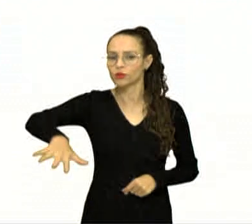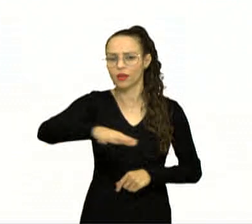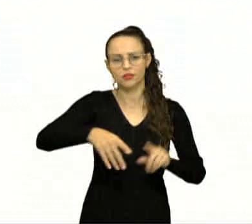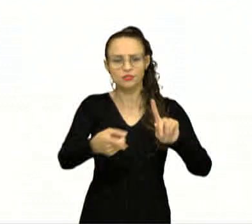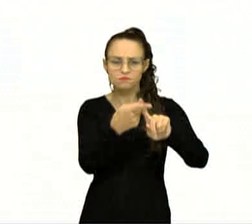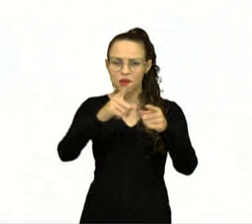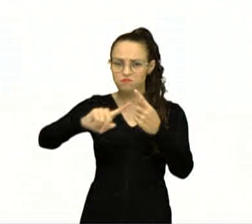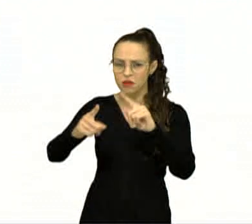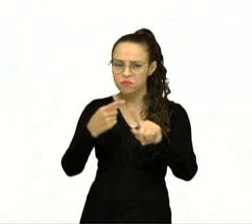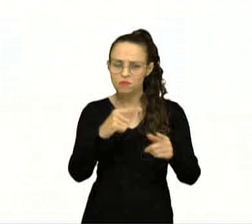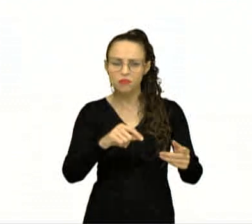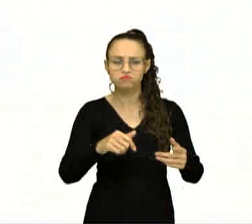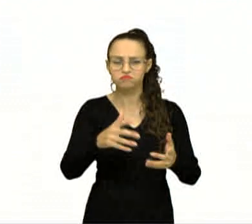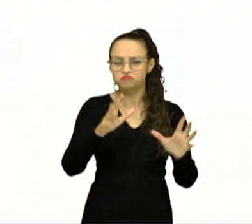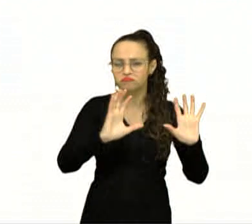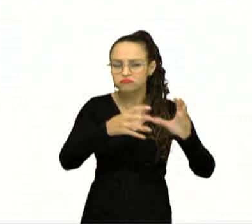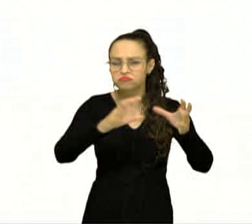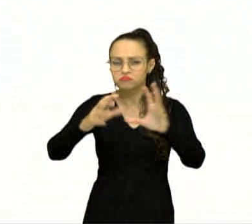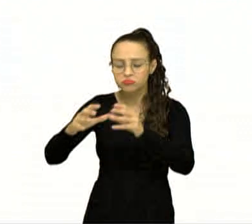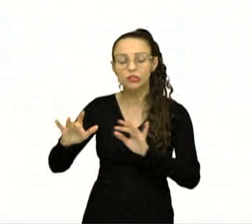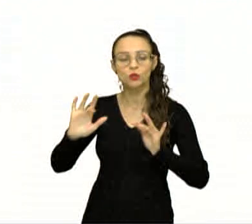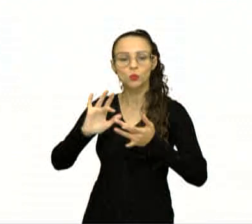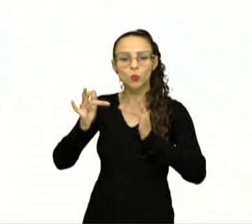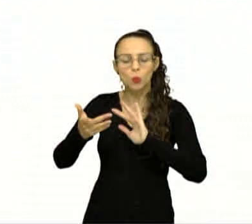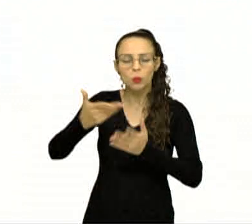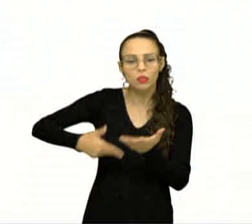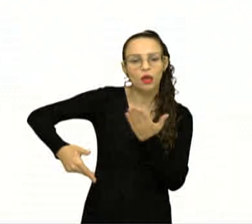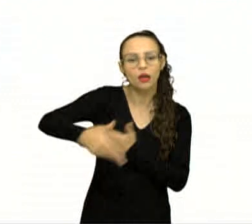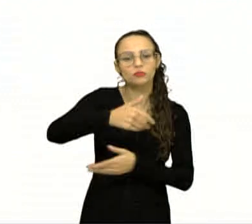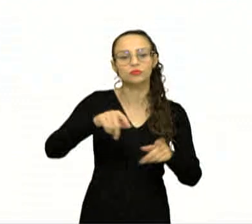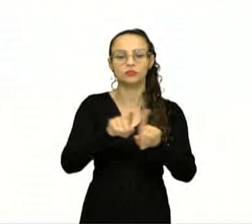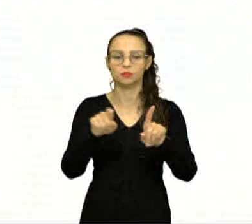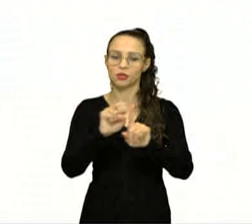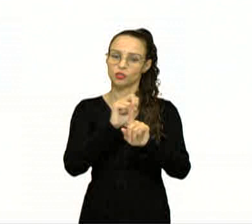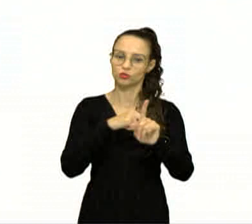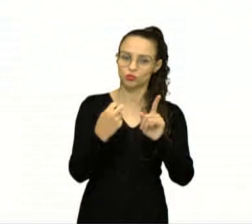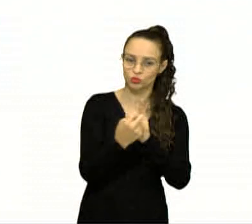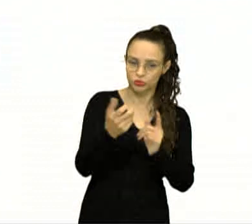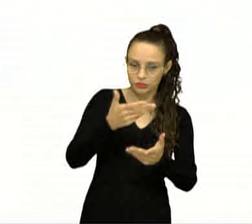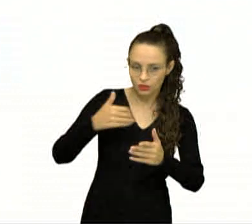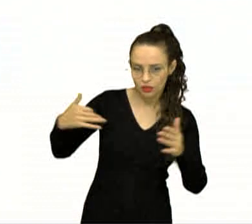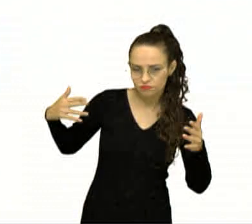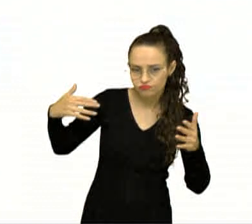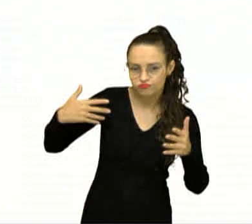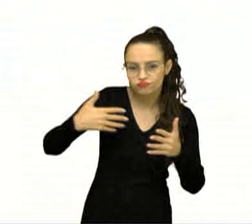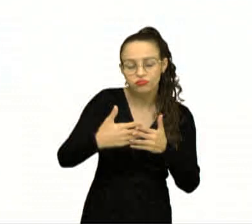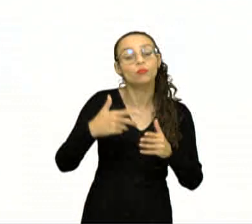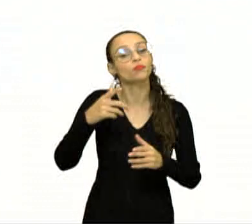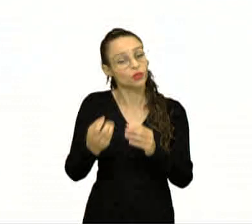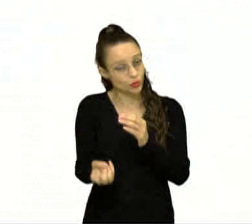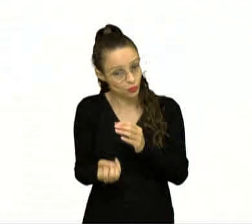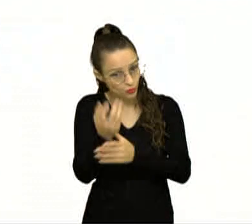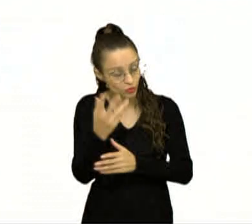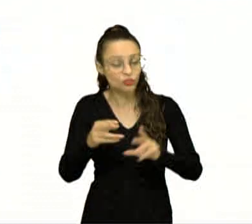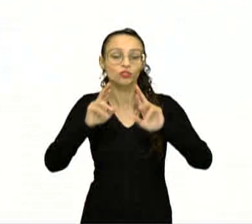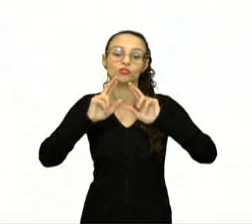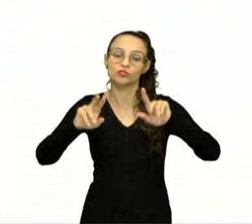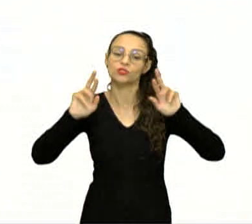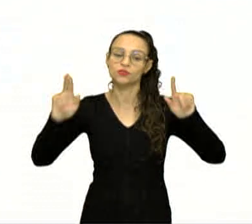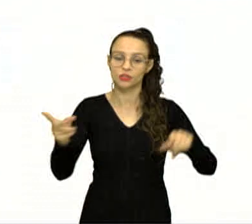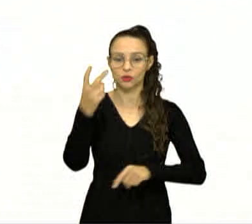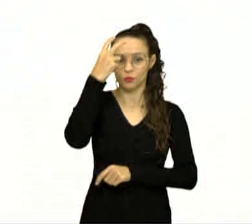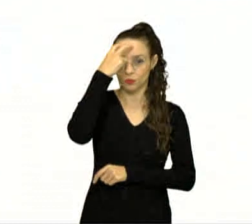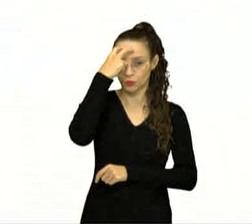eles. O contato, narrativas entre si e as sociedades não indígenas, né? Ao longo do tempo, deram origem à diversidade cultural dos